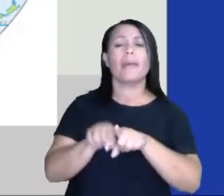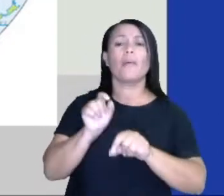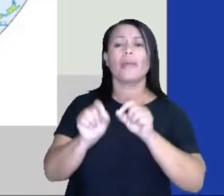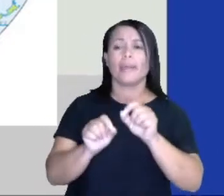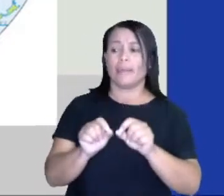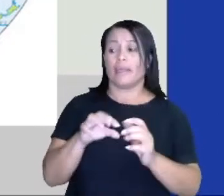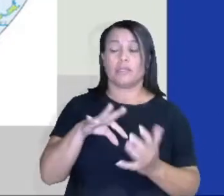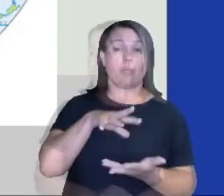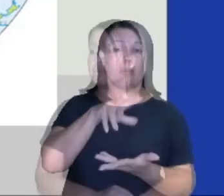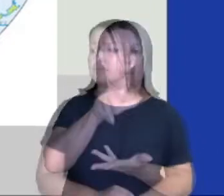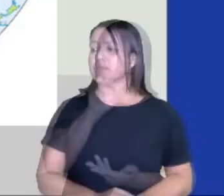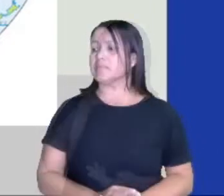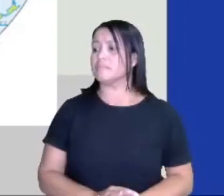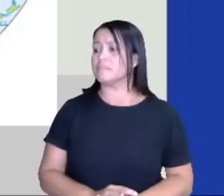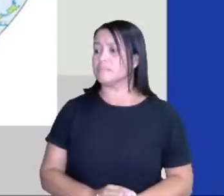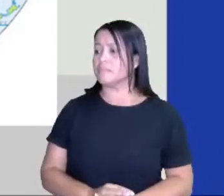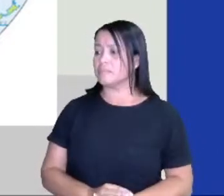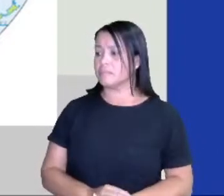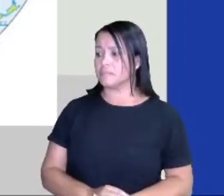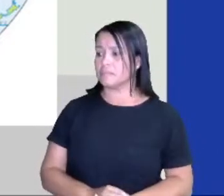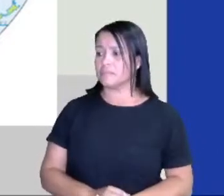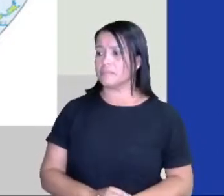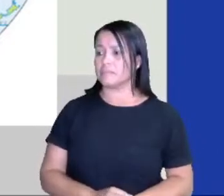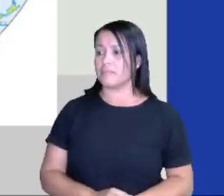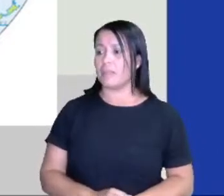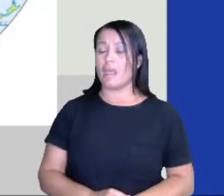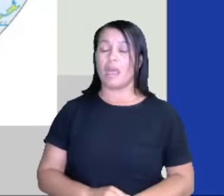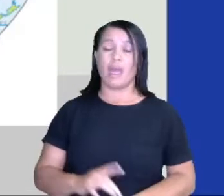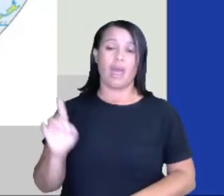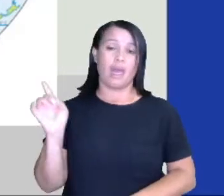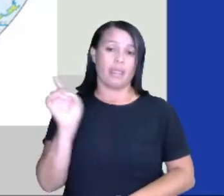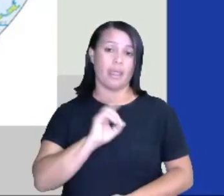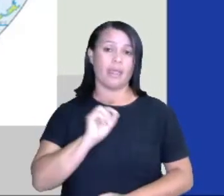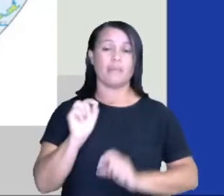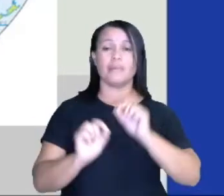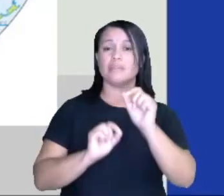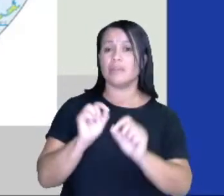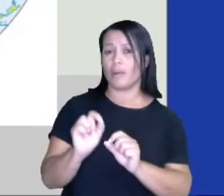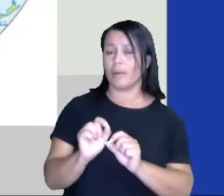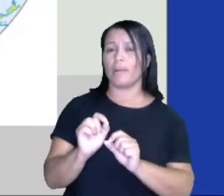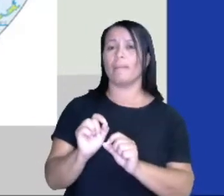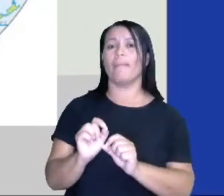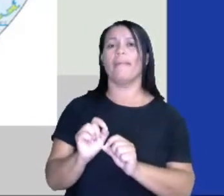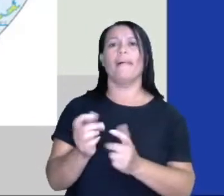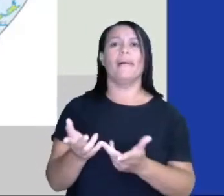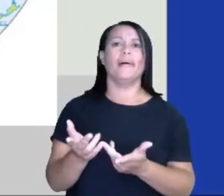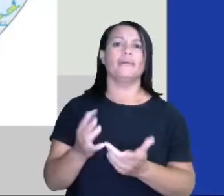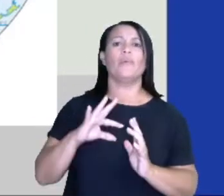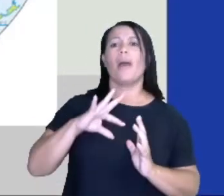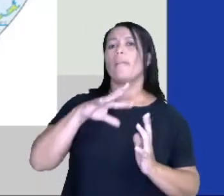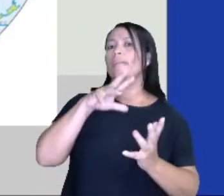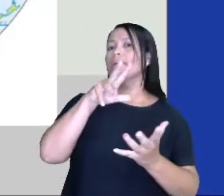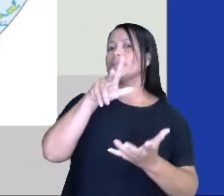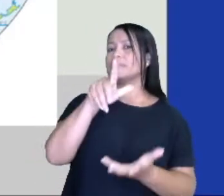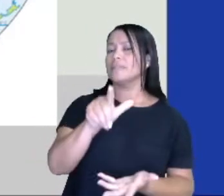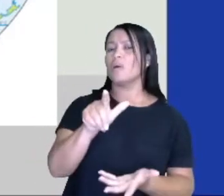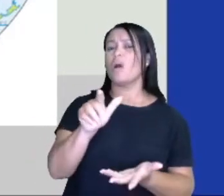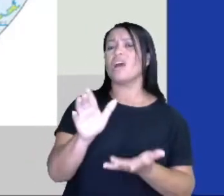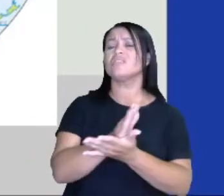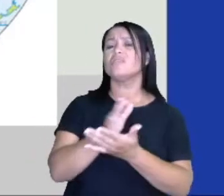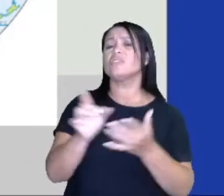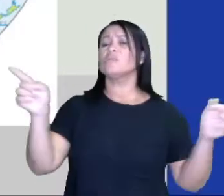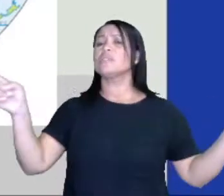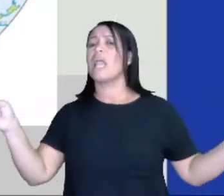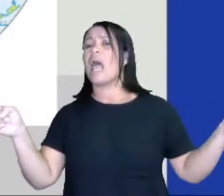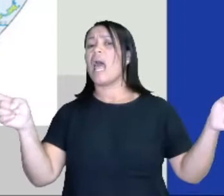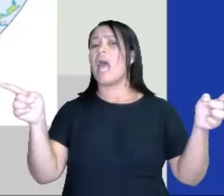de mapa-mundi. Nada mais é do que uma representação cartográfica plana em escala reduzida de